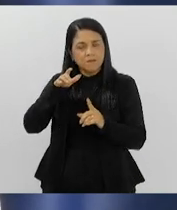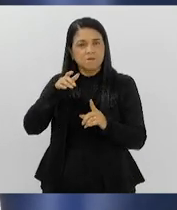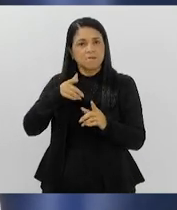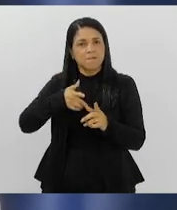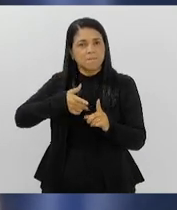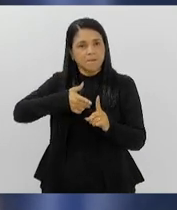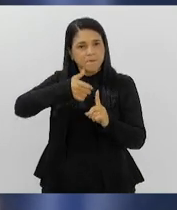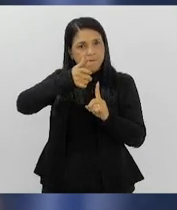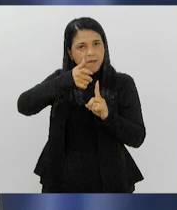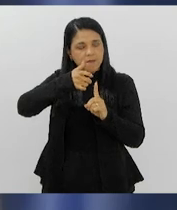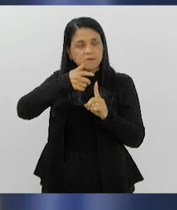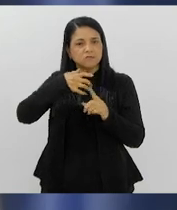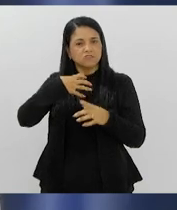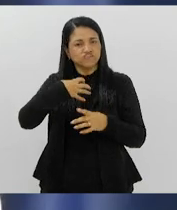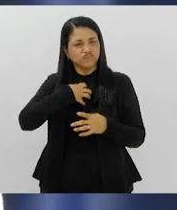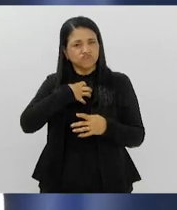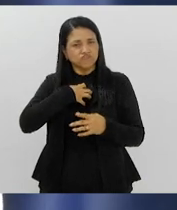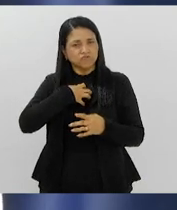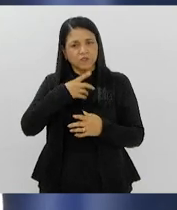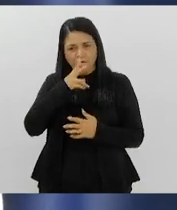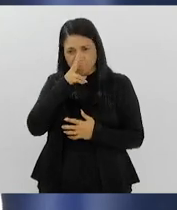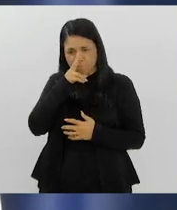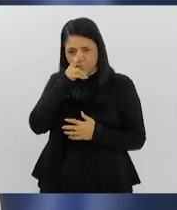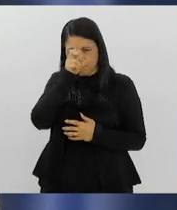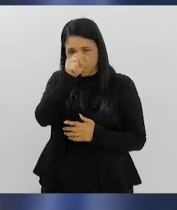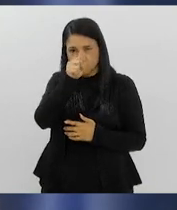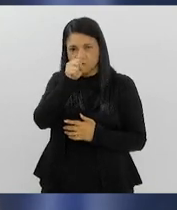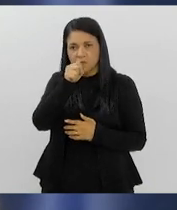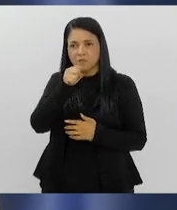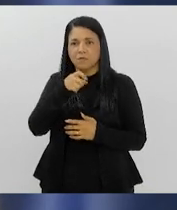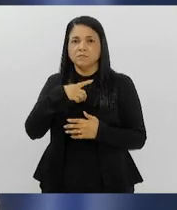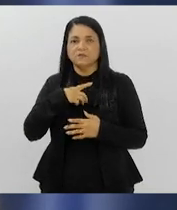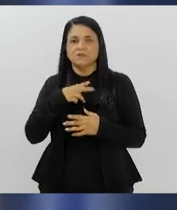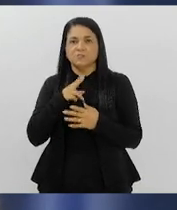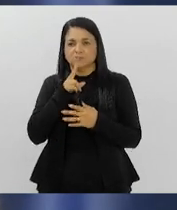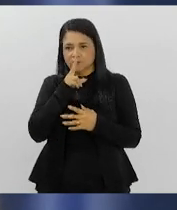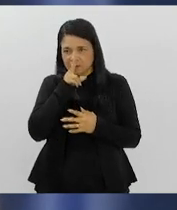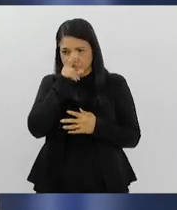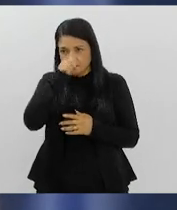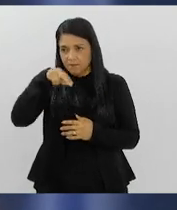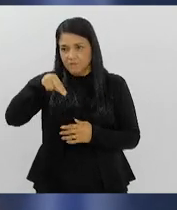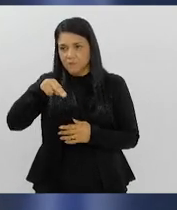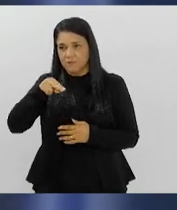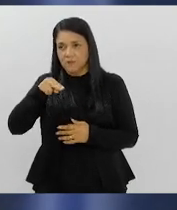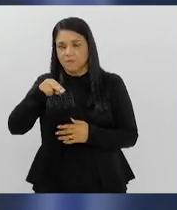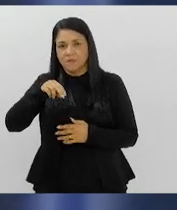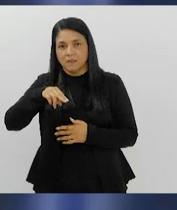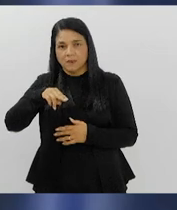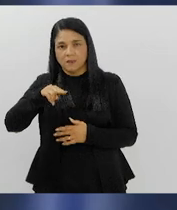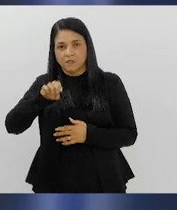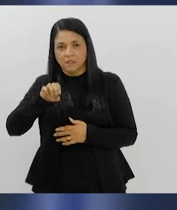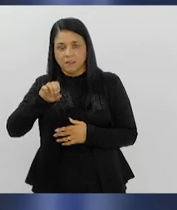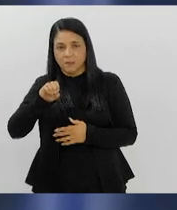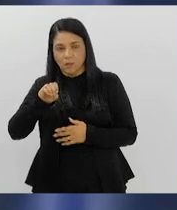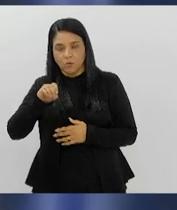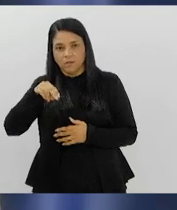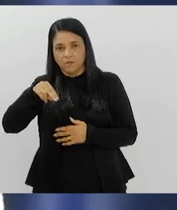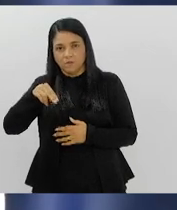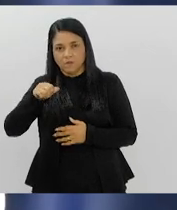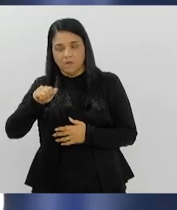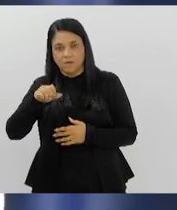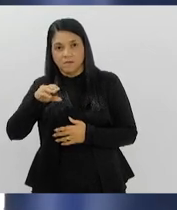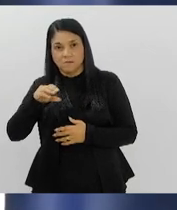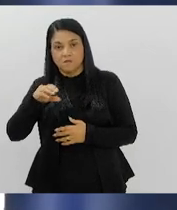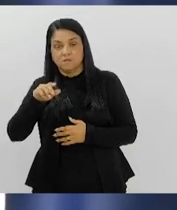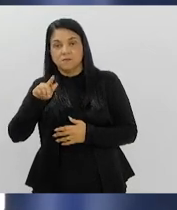tinha um sentimento forte ali de neonazismo impregnado nele. E depois a gente foi buscar dados a respeito disso, e